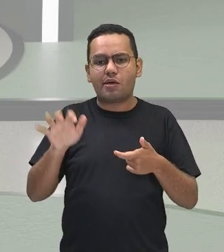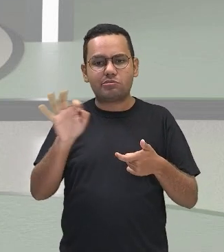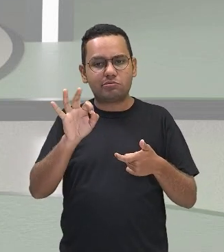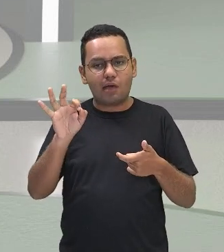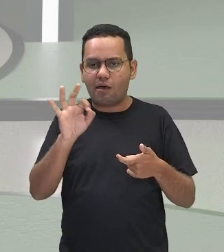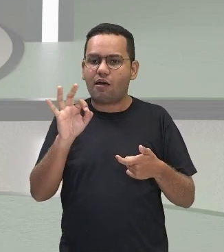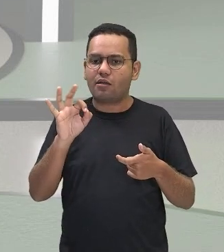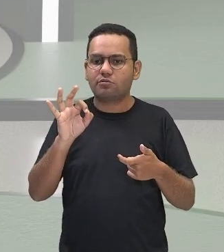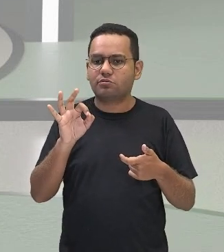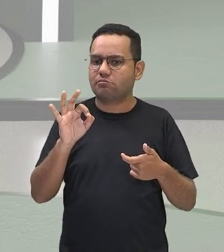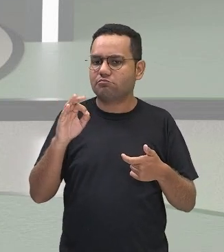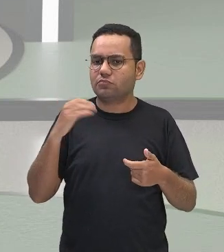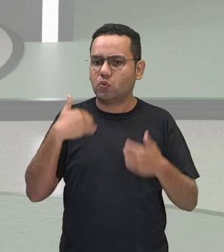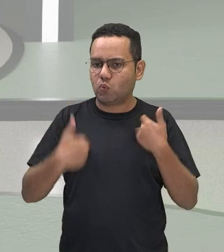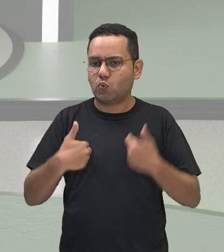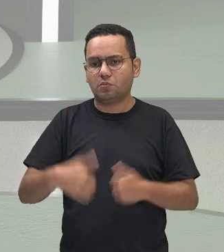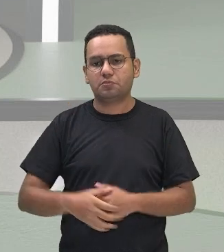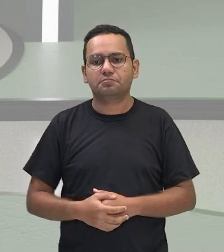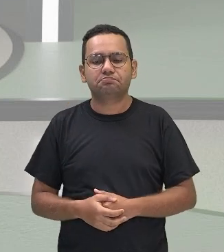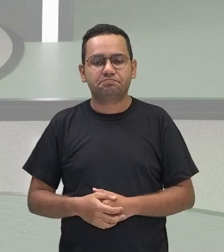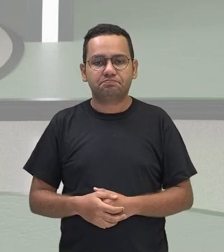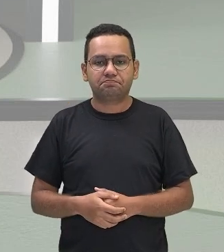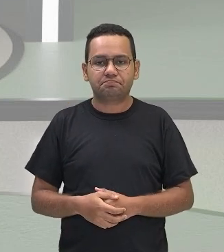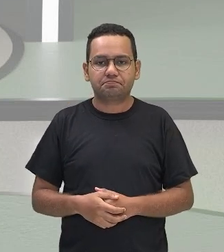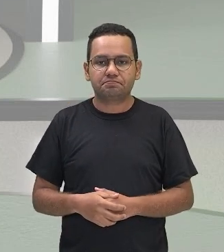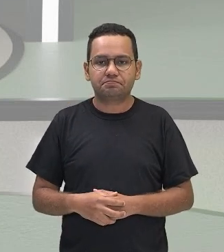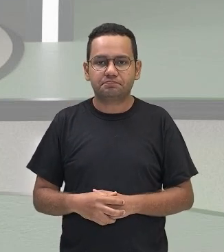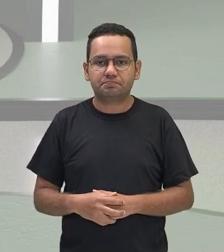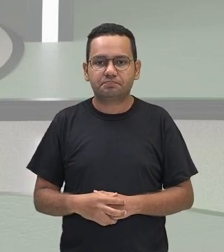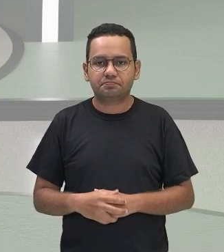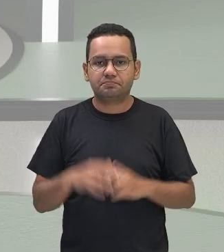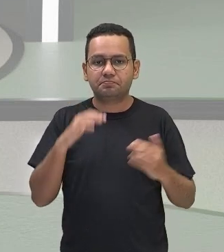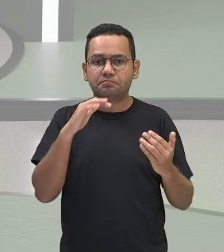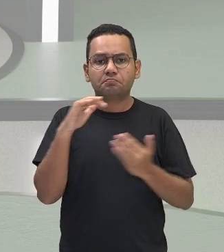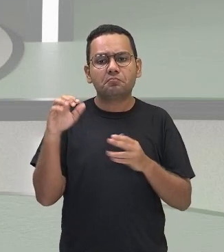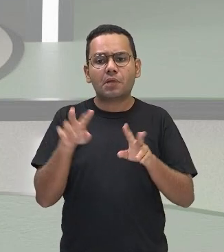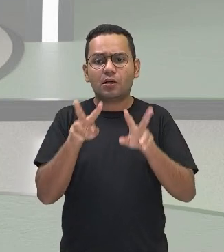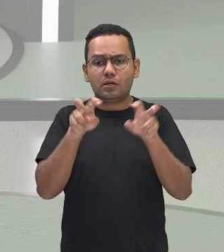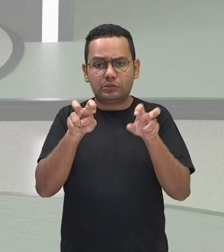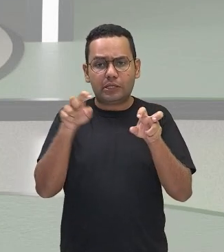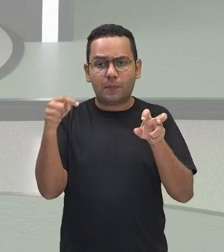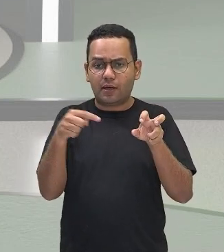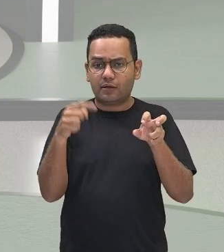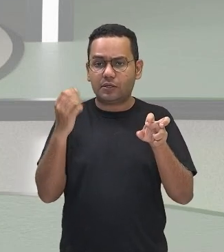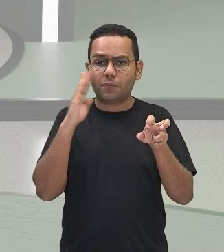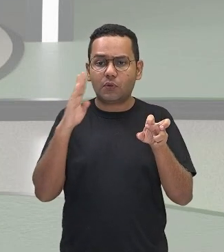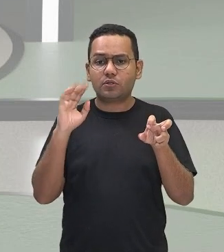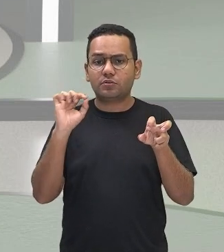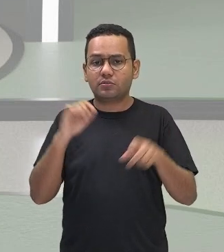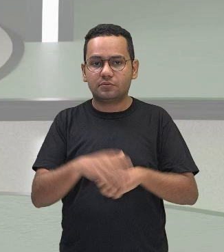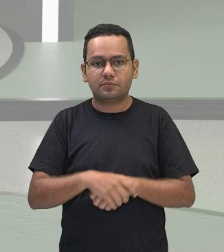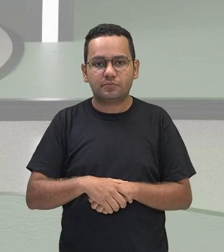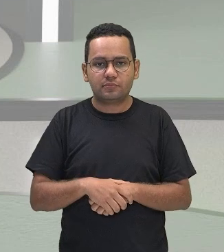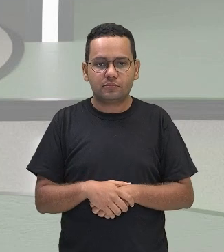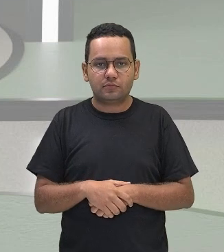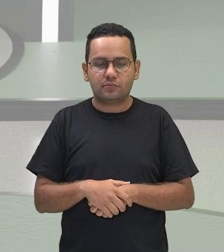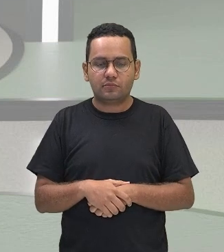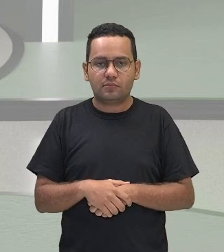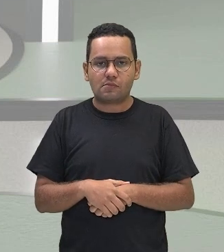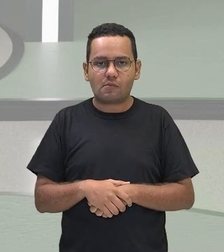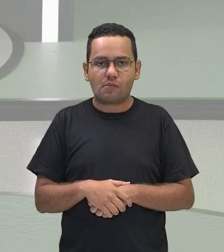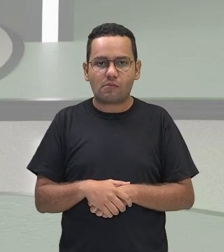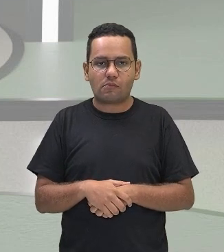sem problemas sociais. Um importante tópico a ser abordado sobre esse tema são os métodos